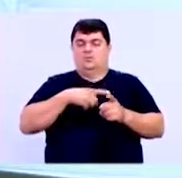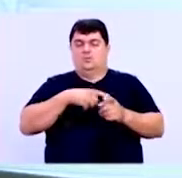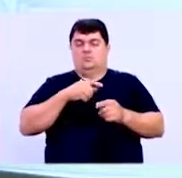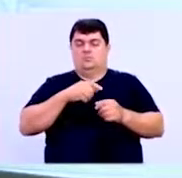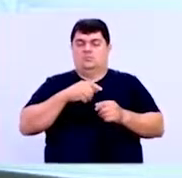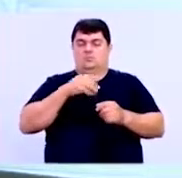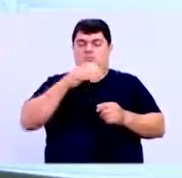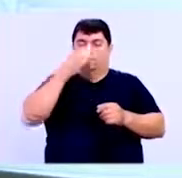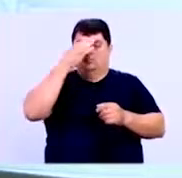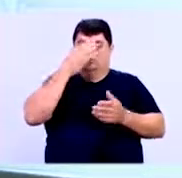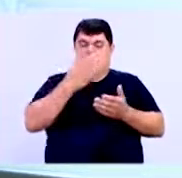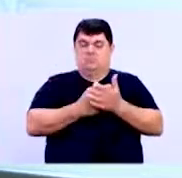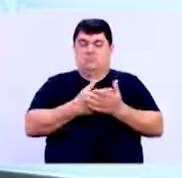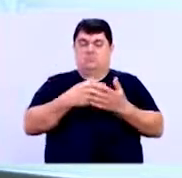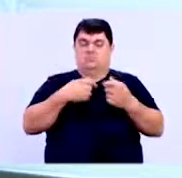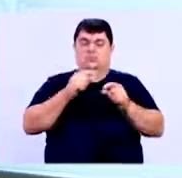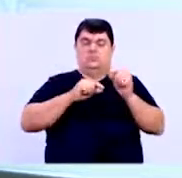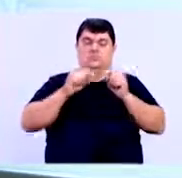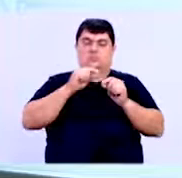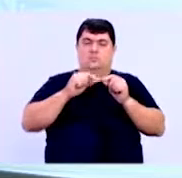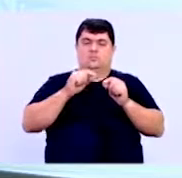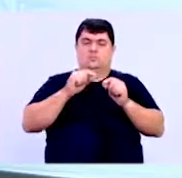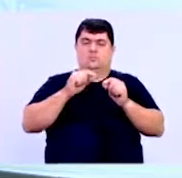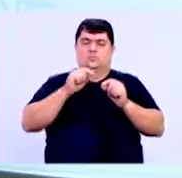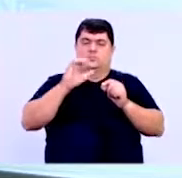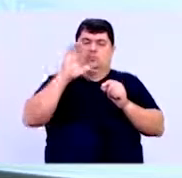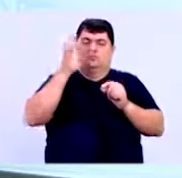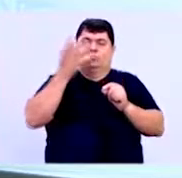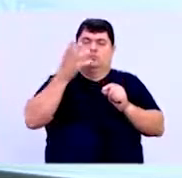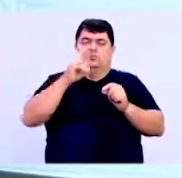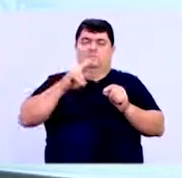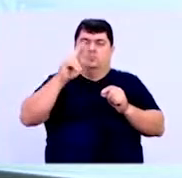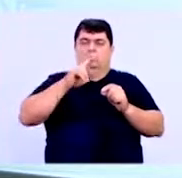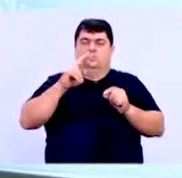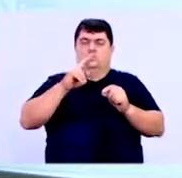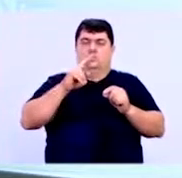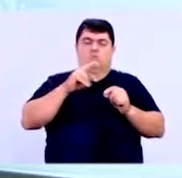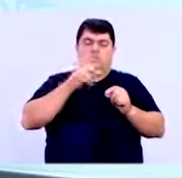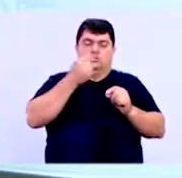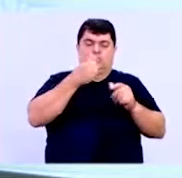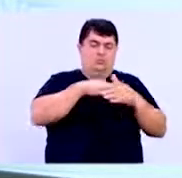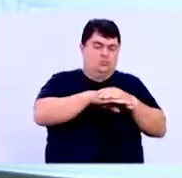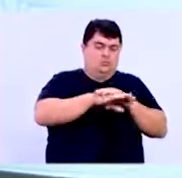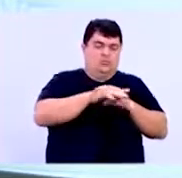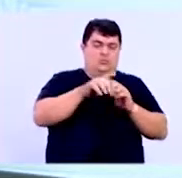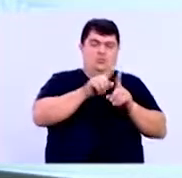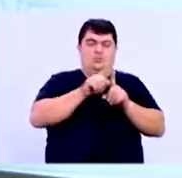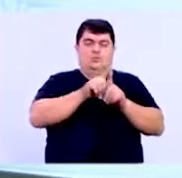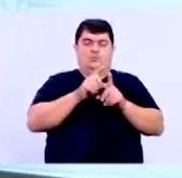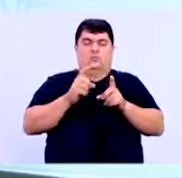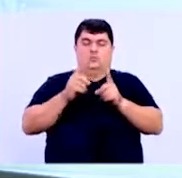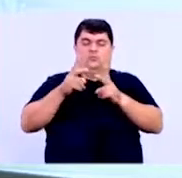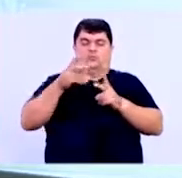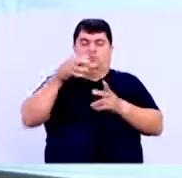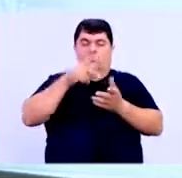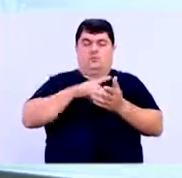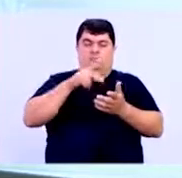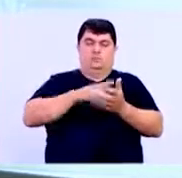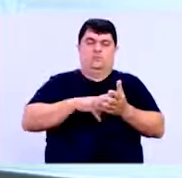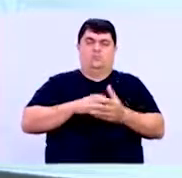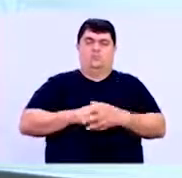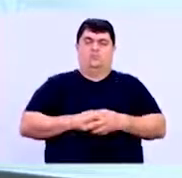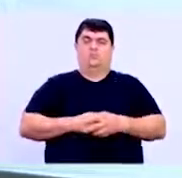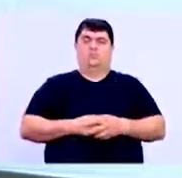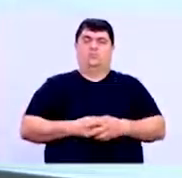contas, a gente necessariamente só vai poder utilizar com o que eu tinha no caixa e com as vendas à vista. Aí